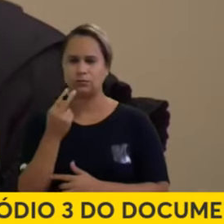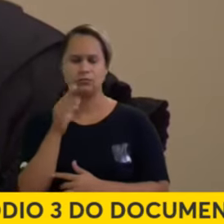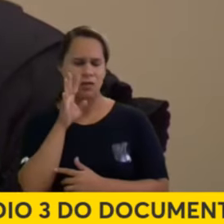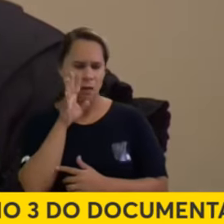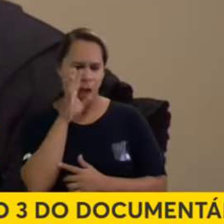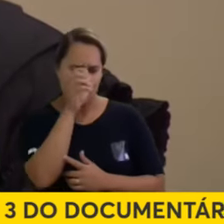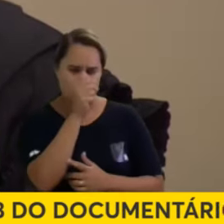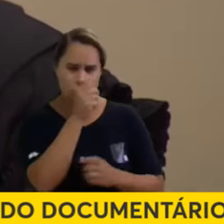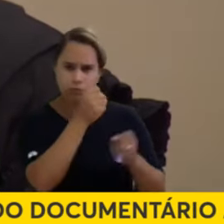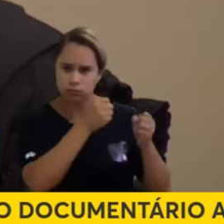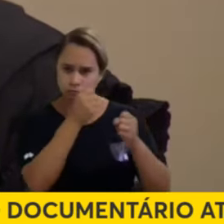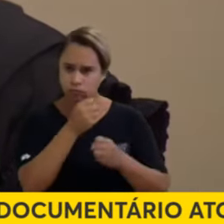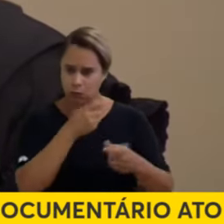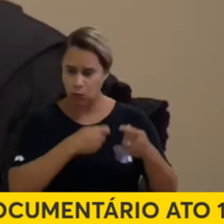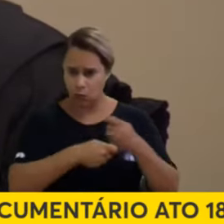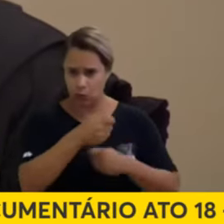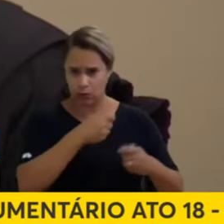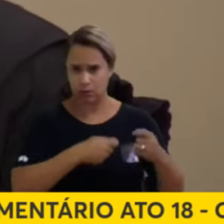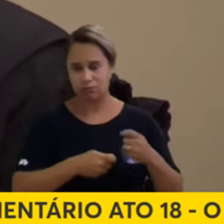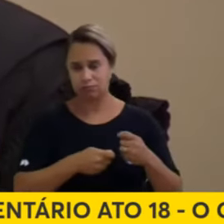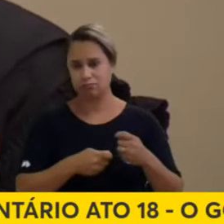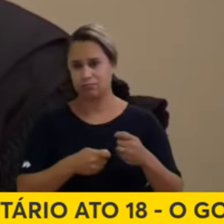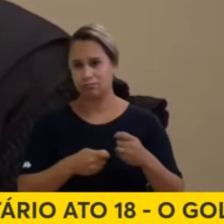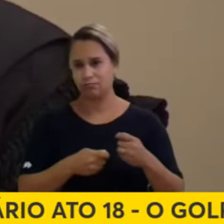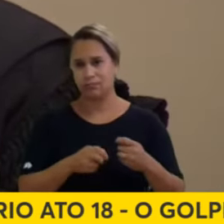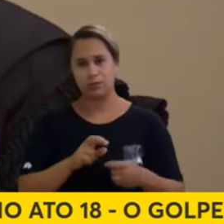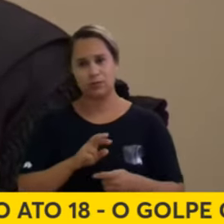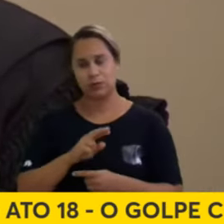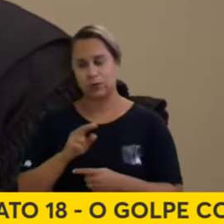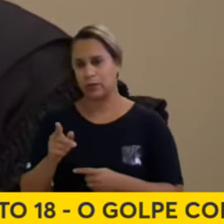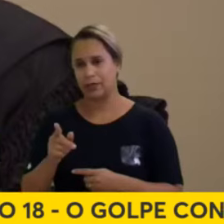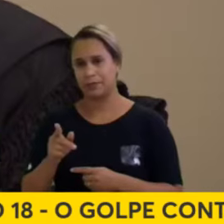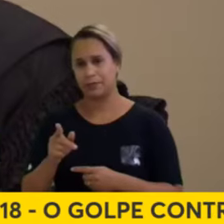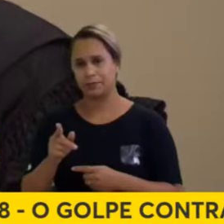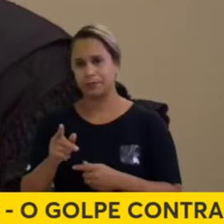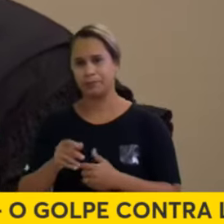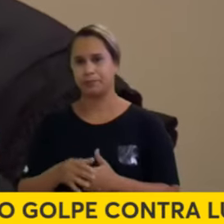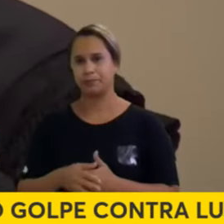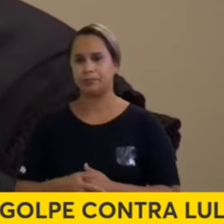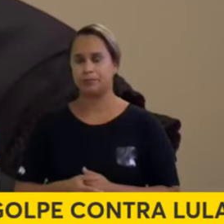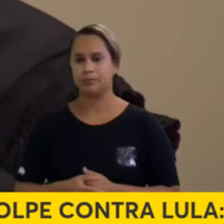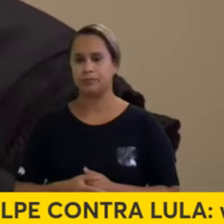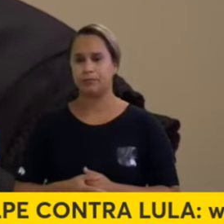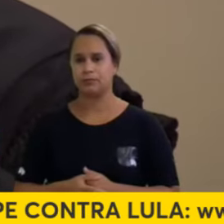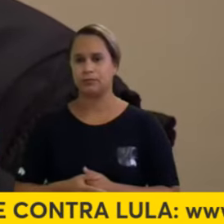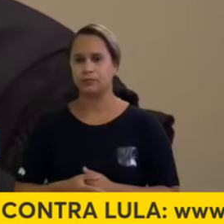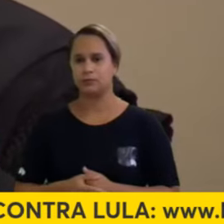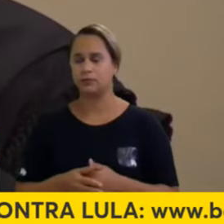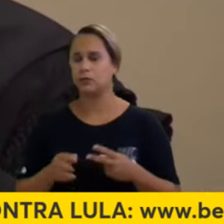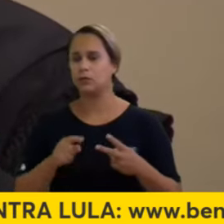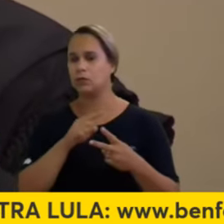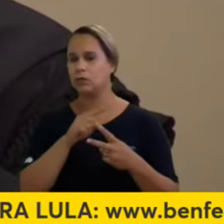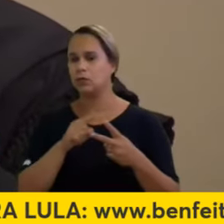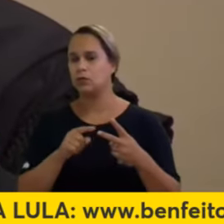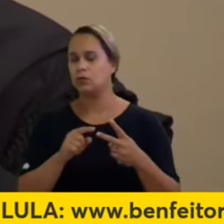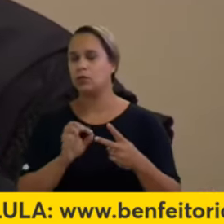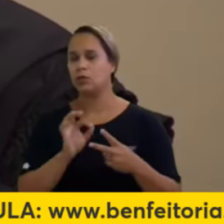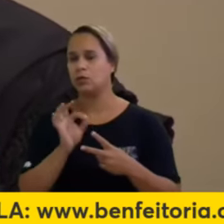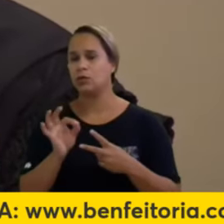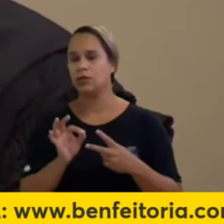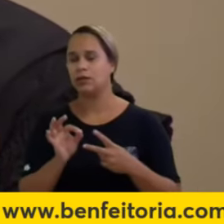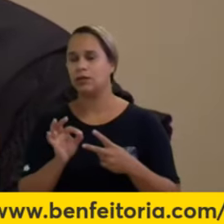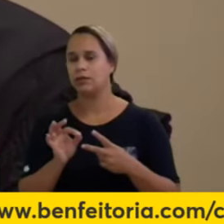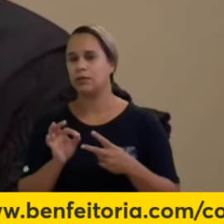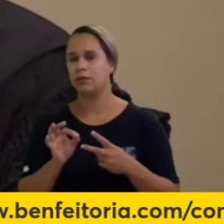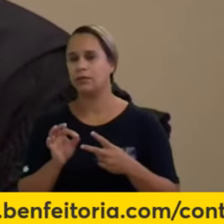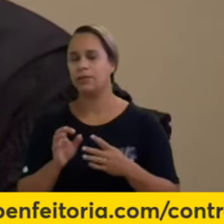hipérbole que o direito não Contemple a d que nas alegações finais o partido Liberal sustenta que de